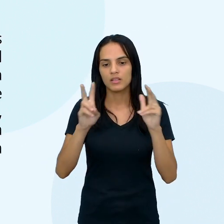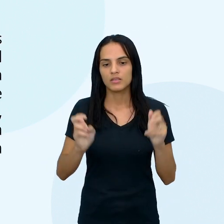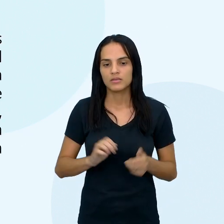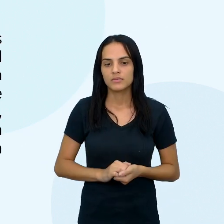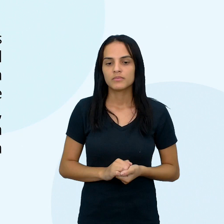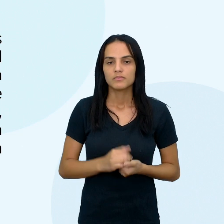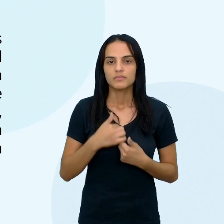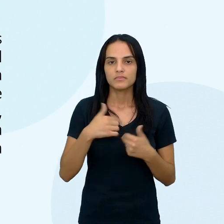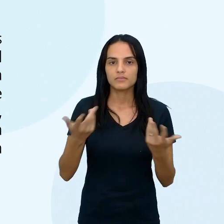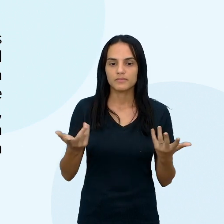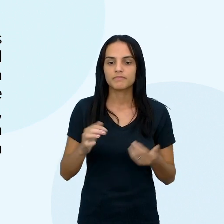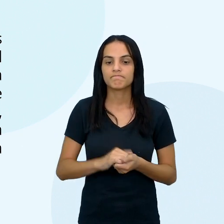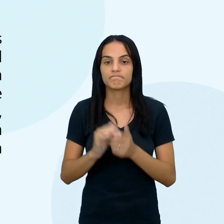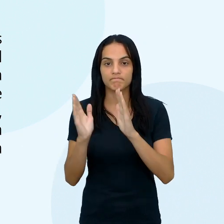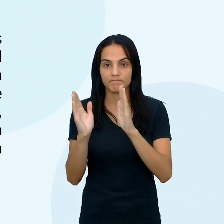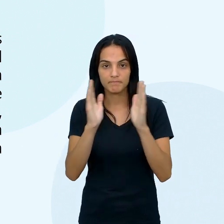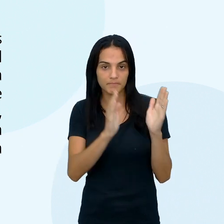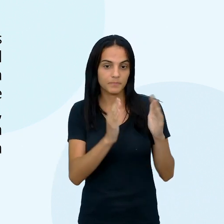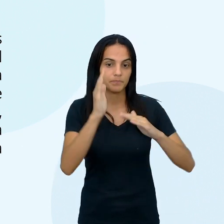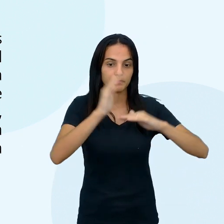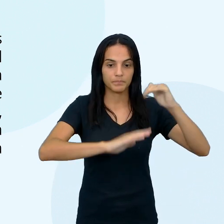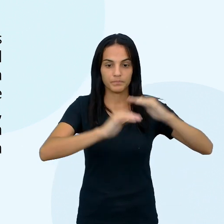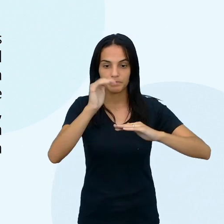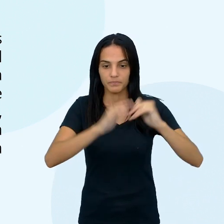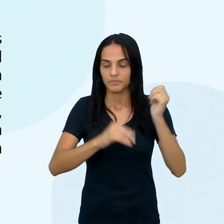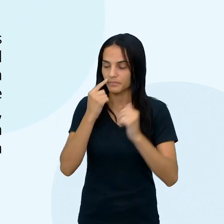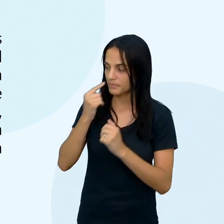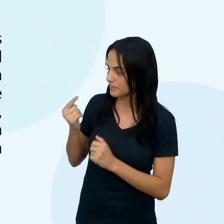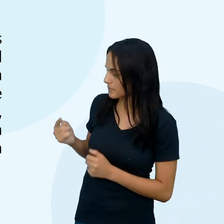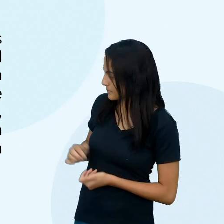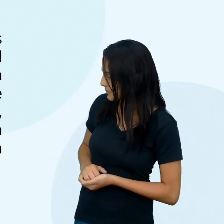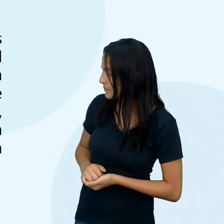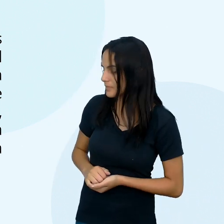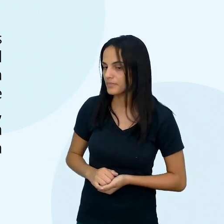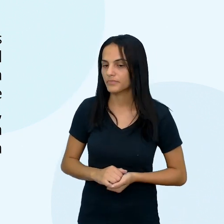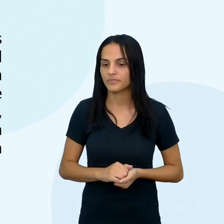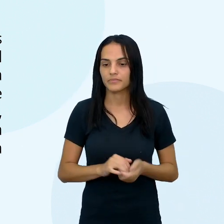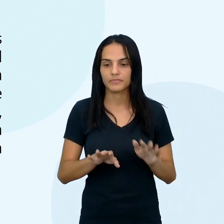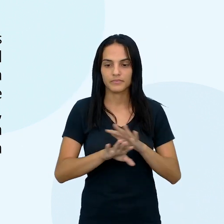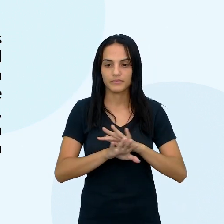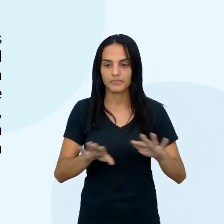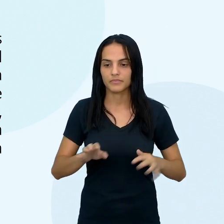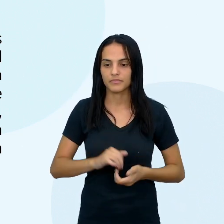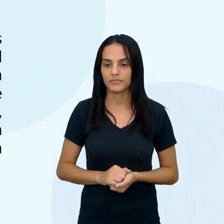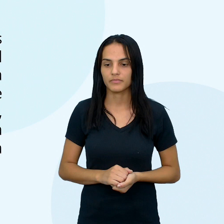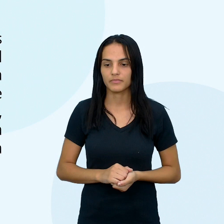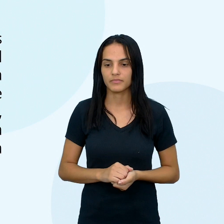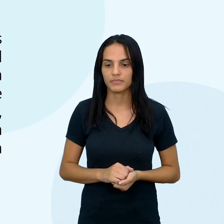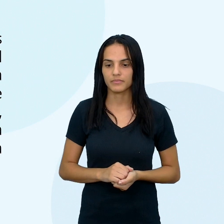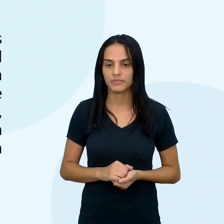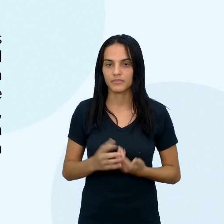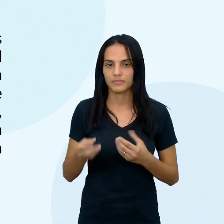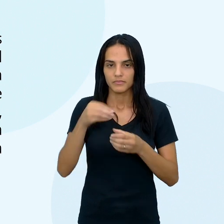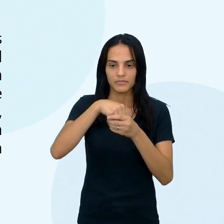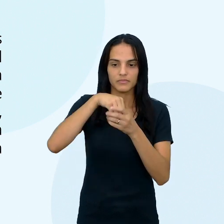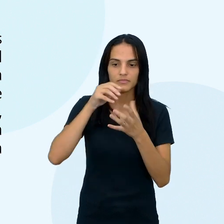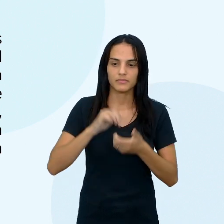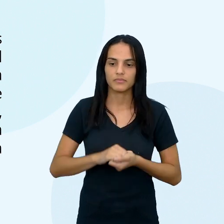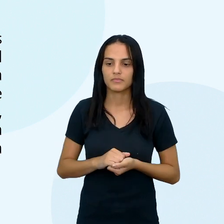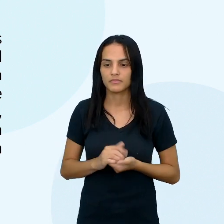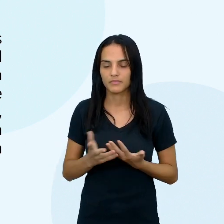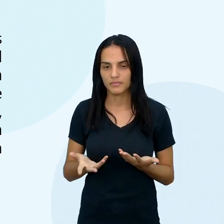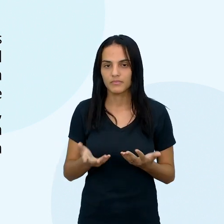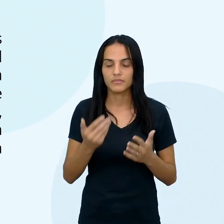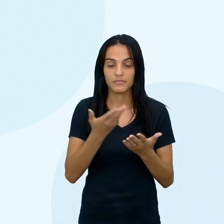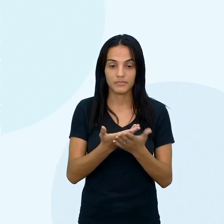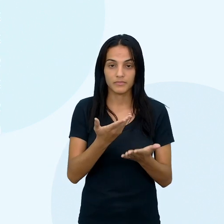e eu vou passar simplesmente as habilidades, apenas para constar que elas estão dentro da aula, né,